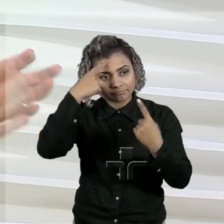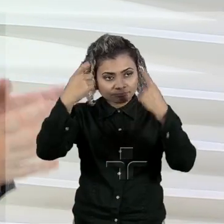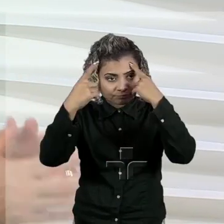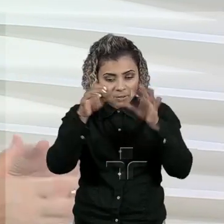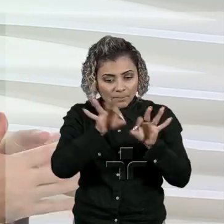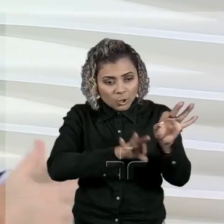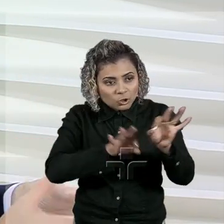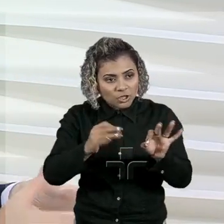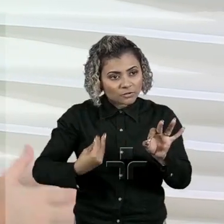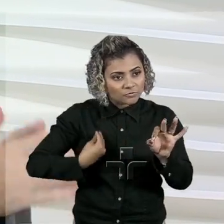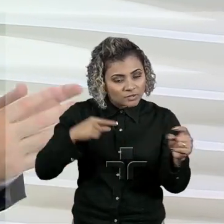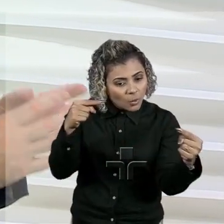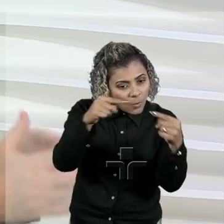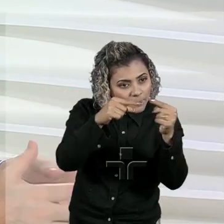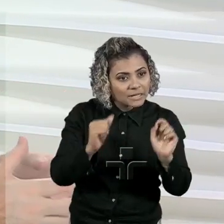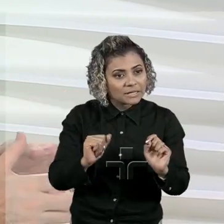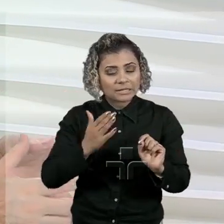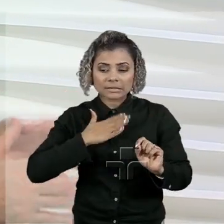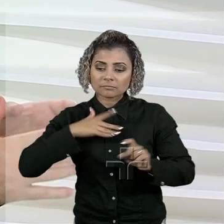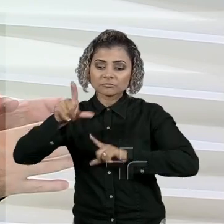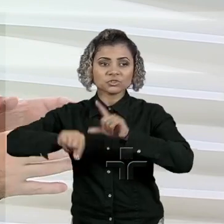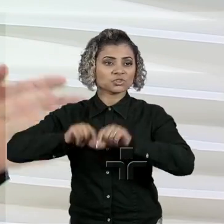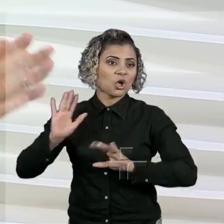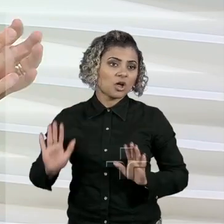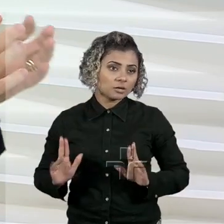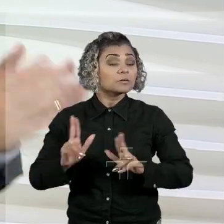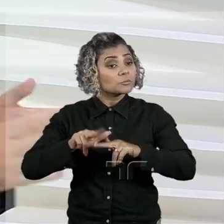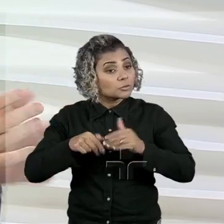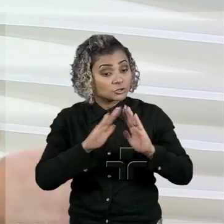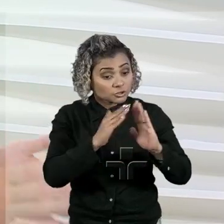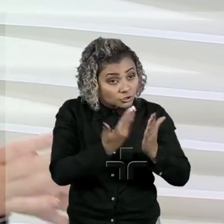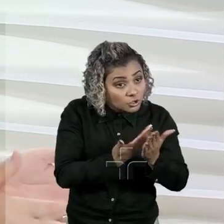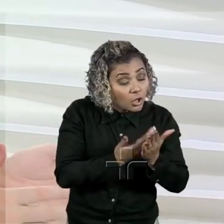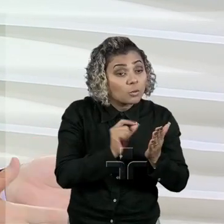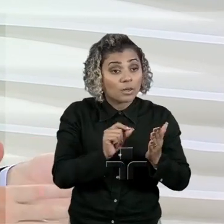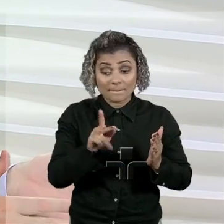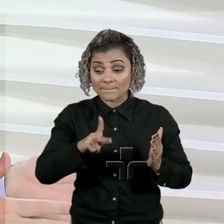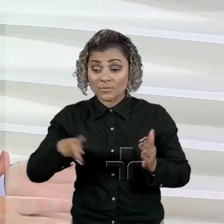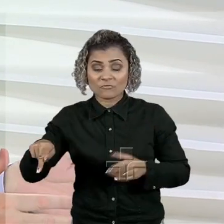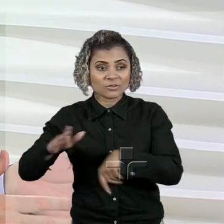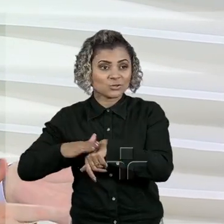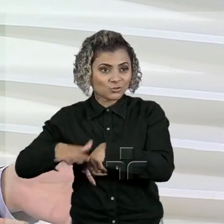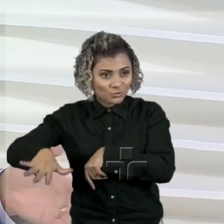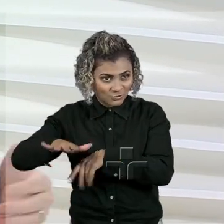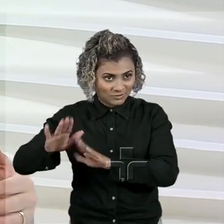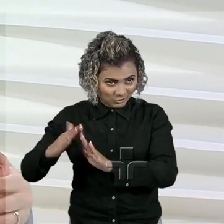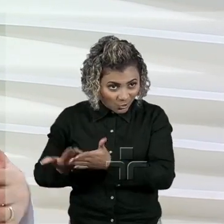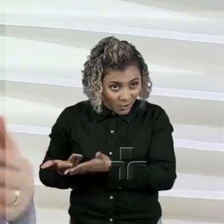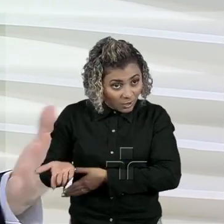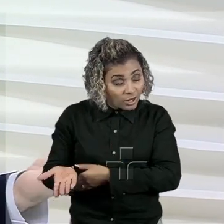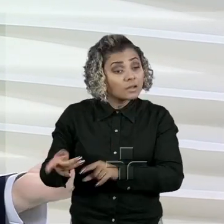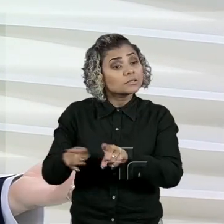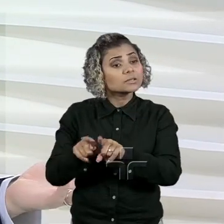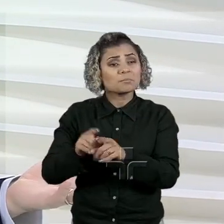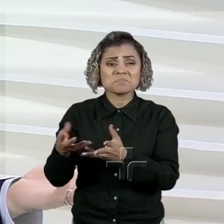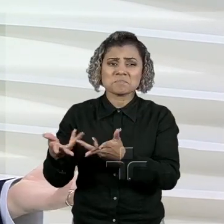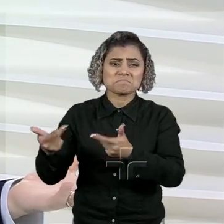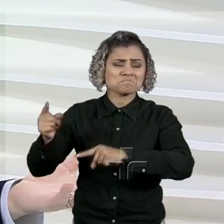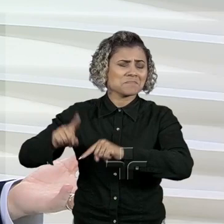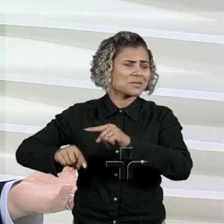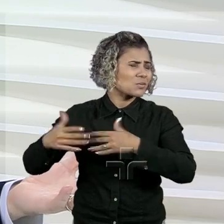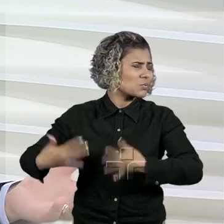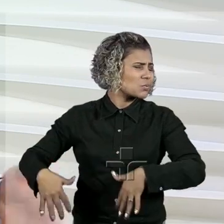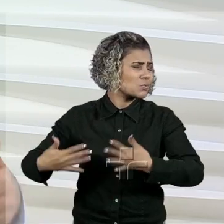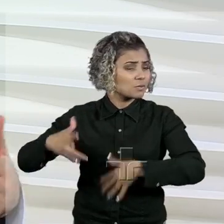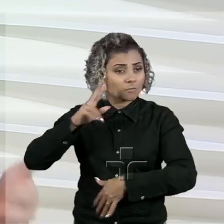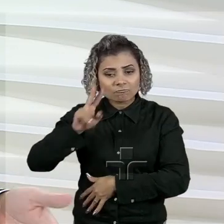daquele conjunto, daquela escola, feita pelos professores da rede e com coisas incríveis que a gente já está